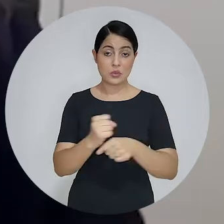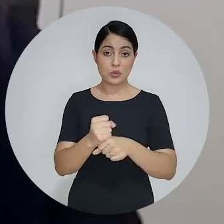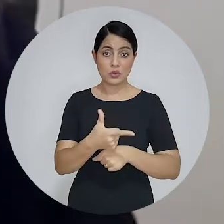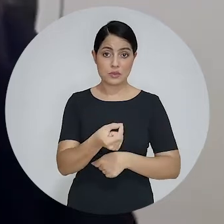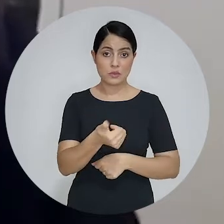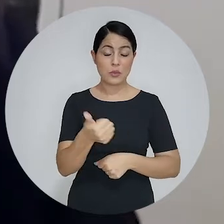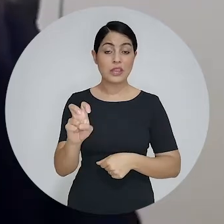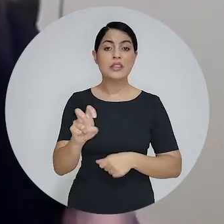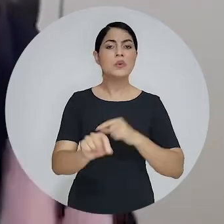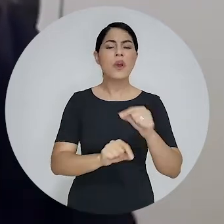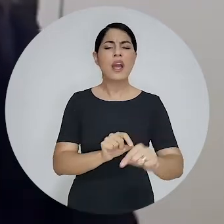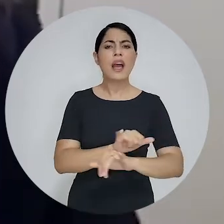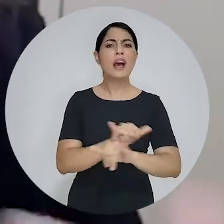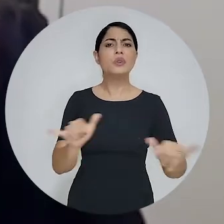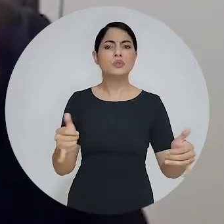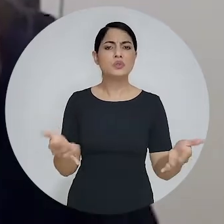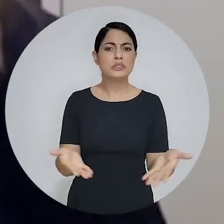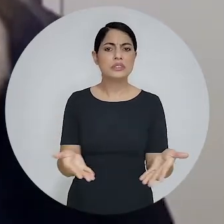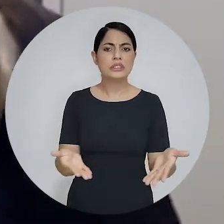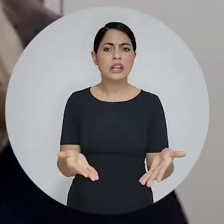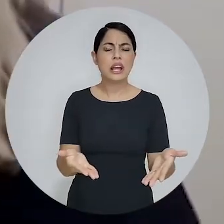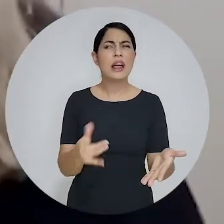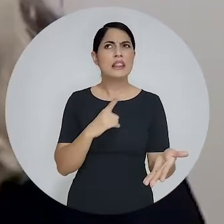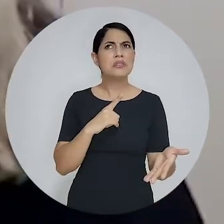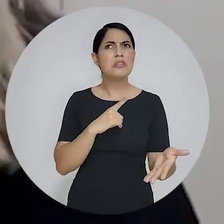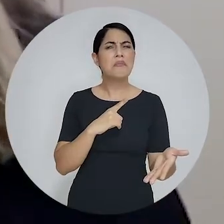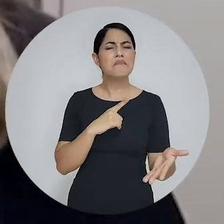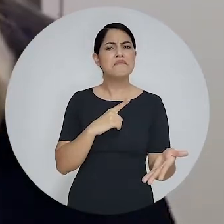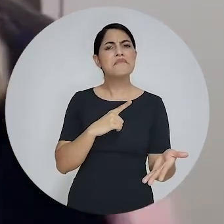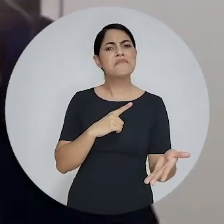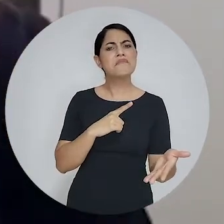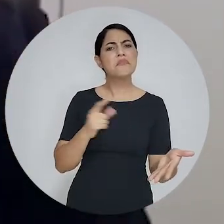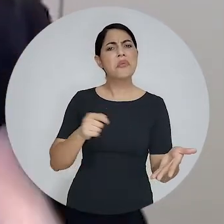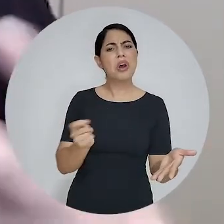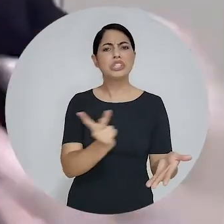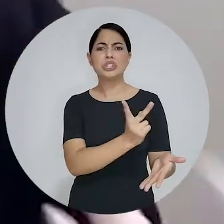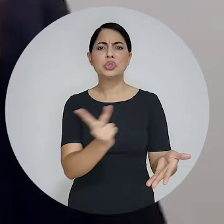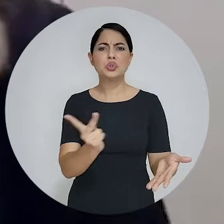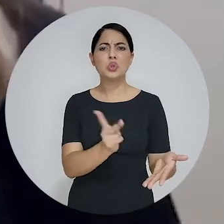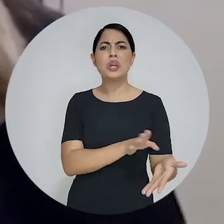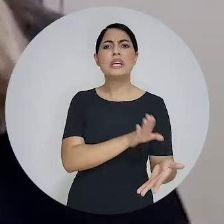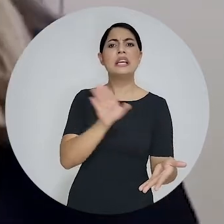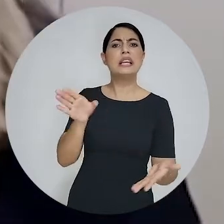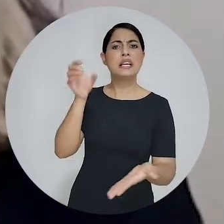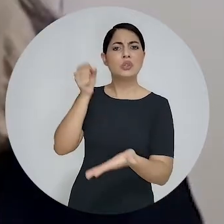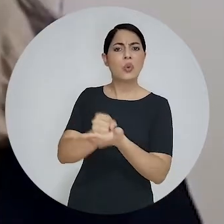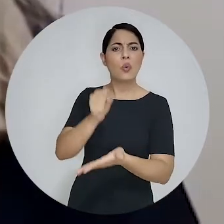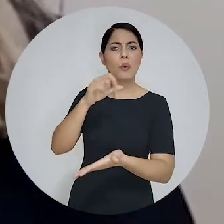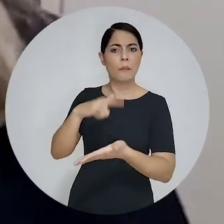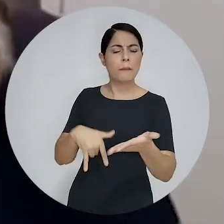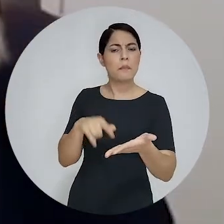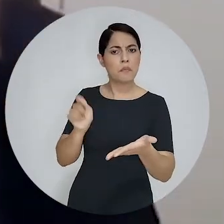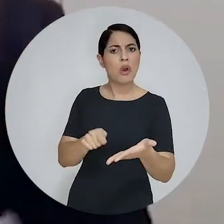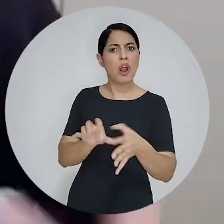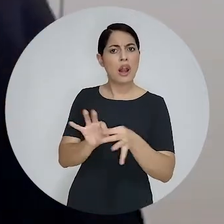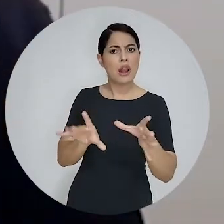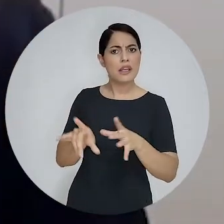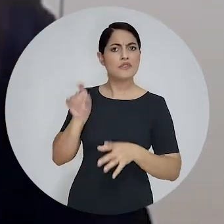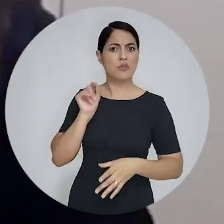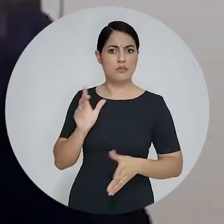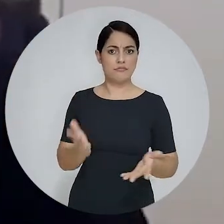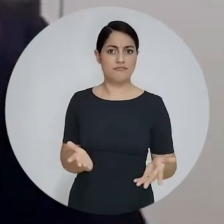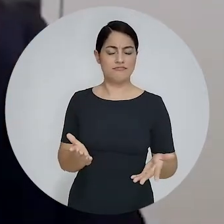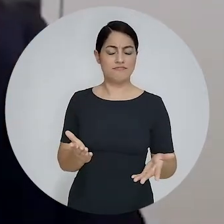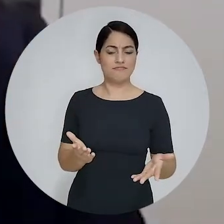CPC 2015, é muito evidente na lei que as partes podem ir ao tabelionato de notas, elas